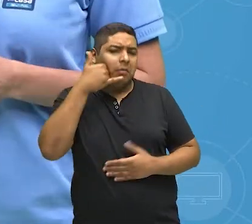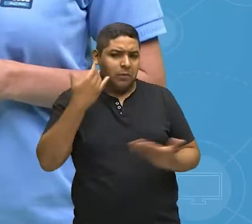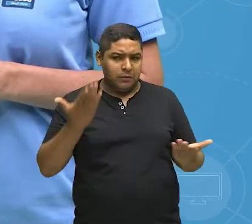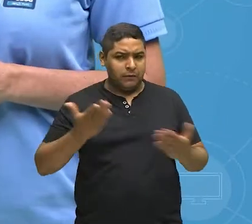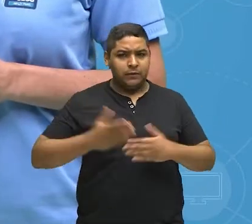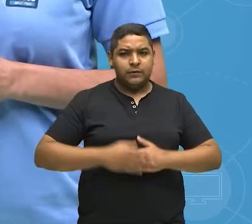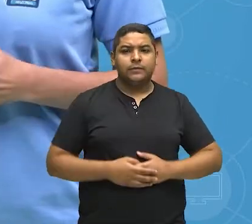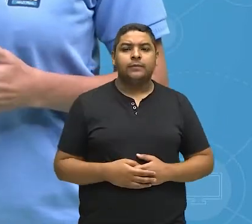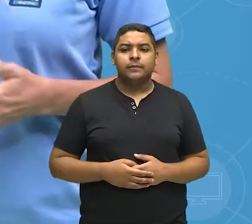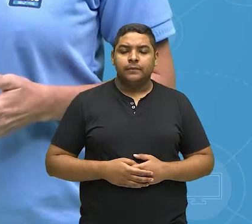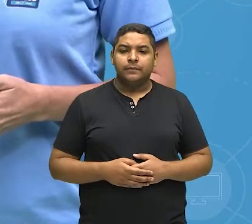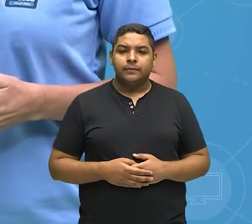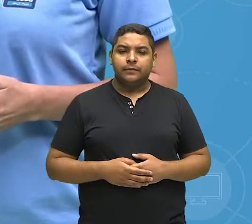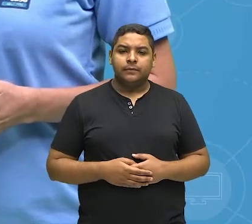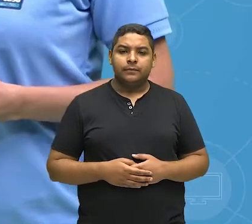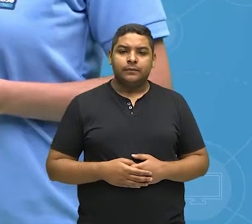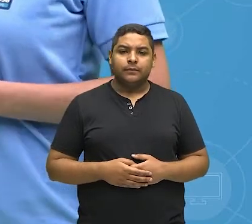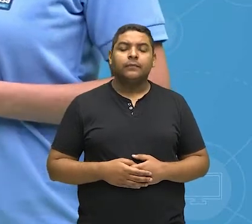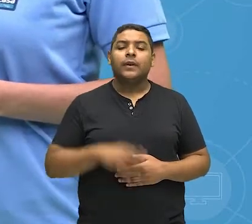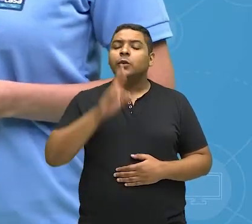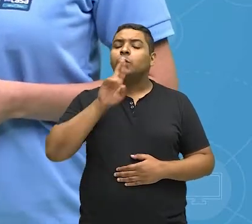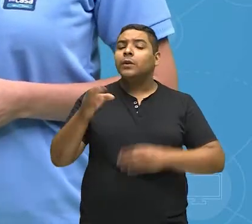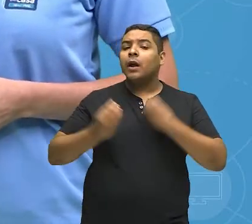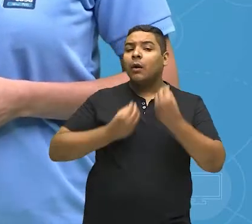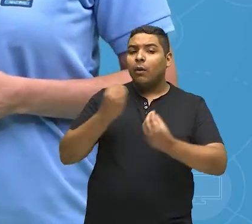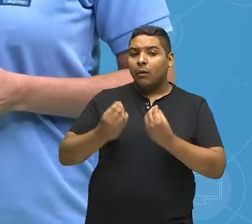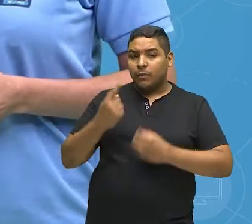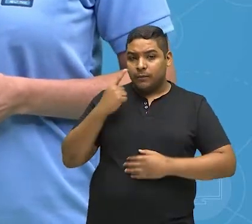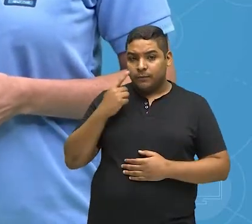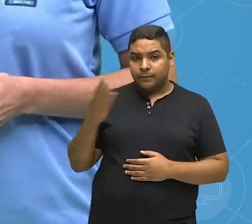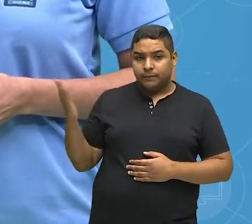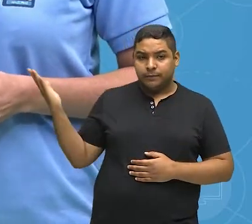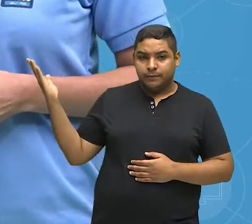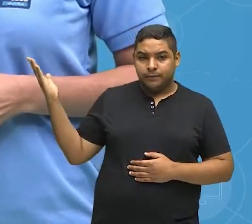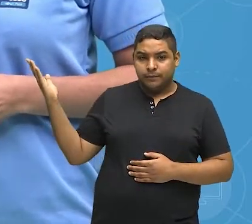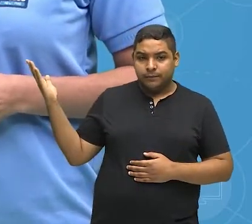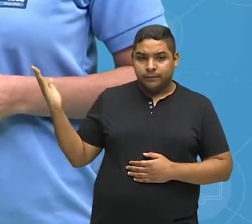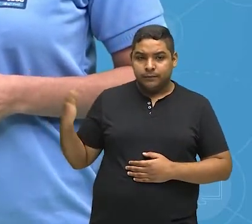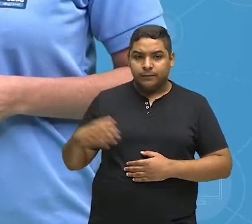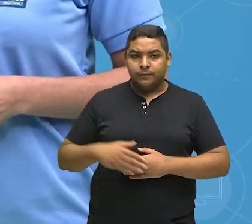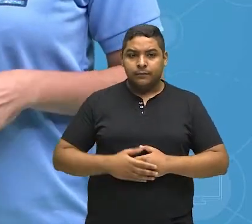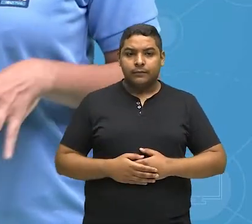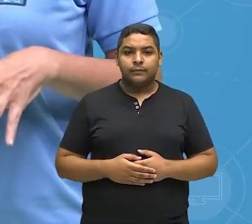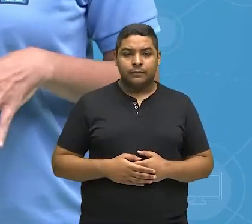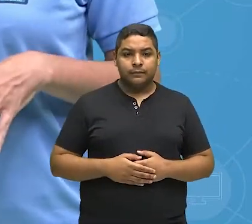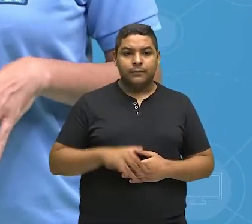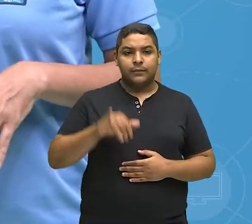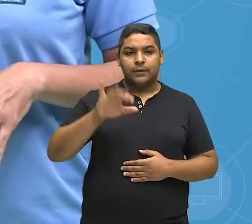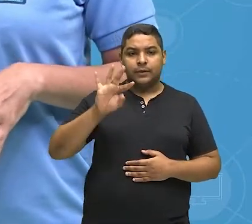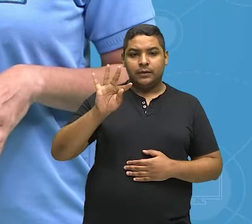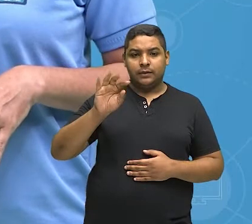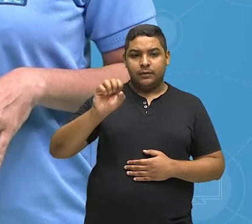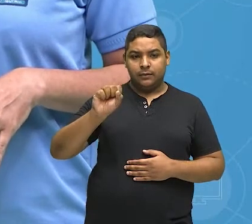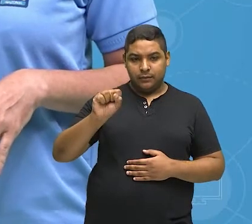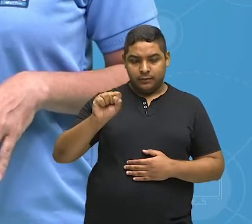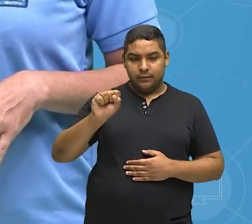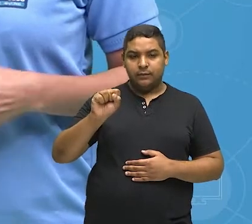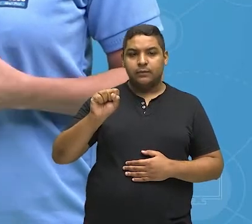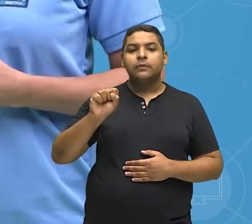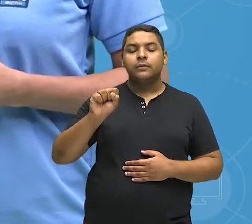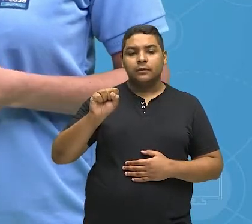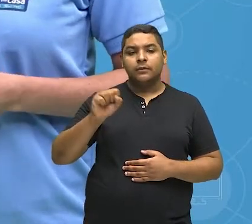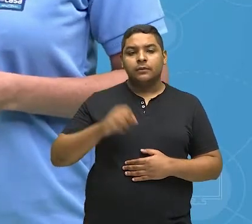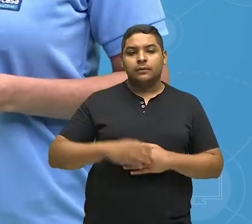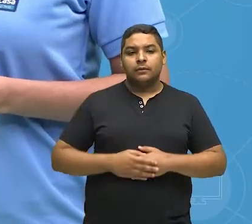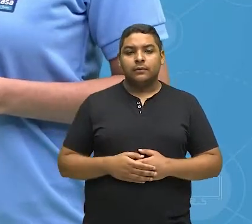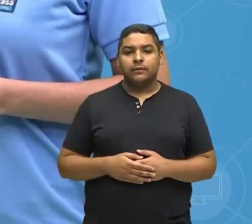number, você vai responder com, vamos acompanhar aqui comigo. Sempre começando com a palavra it's. É, o número no caso